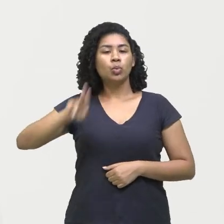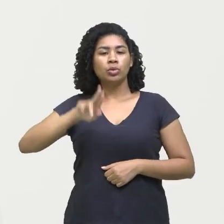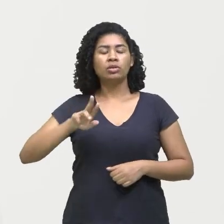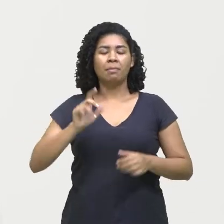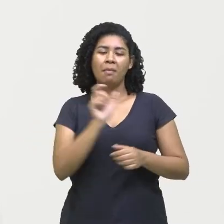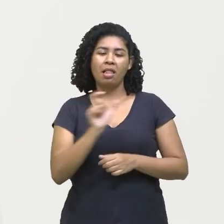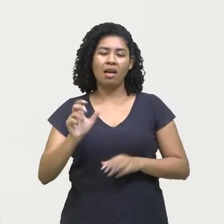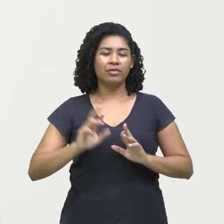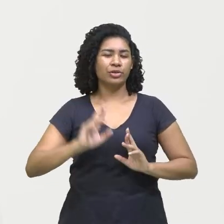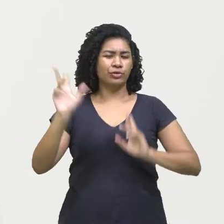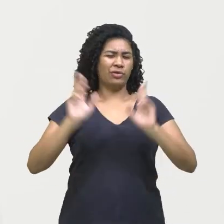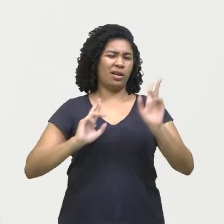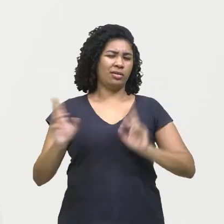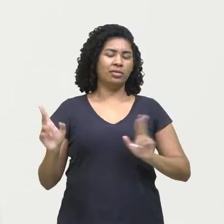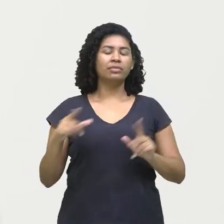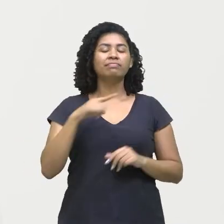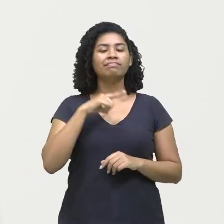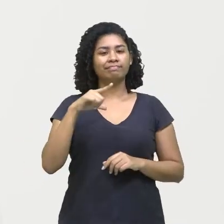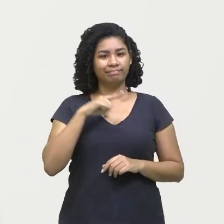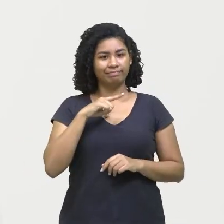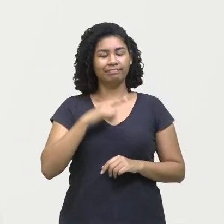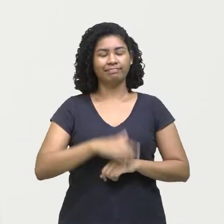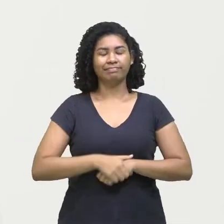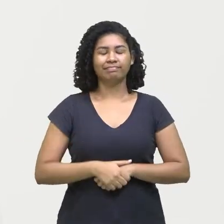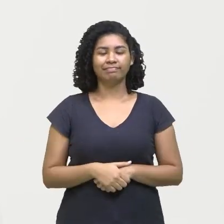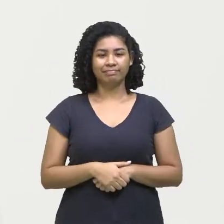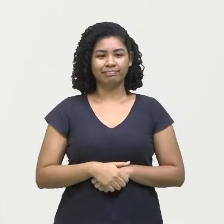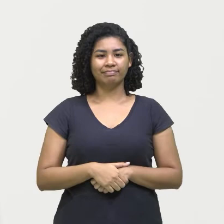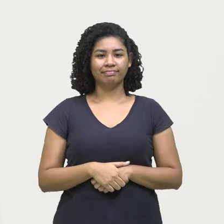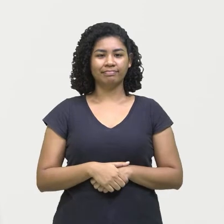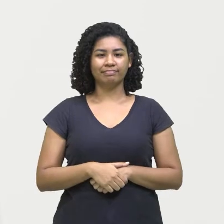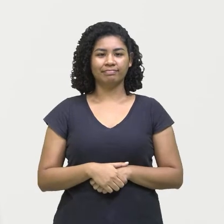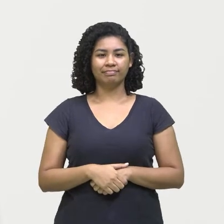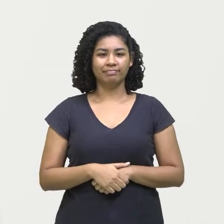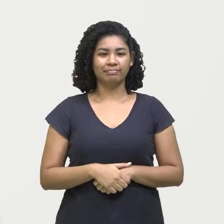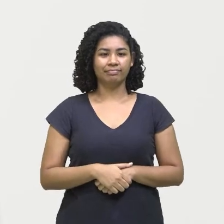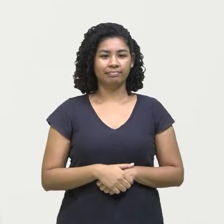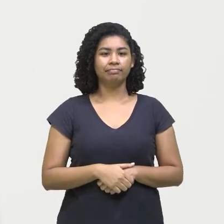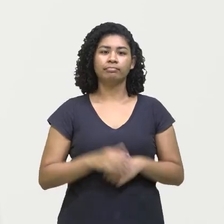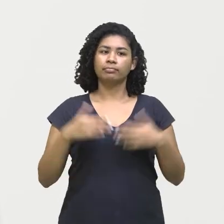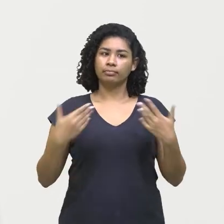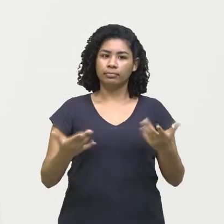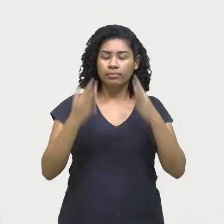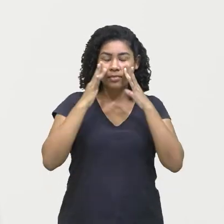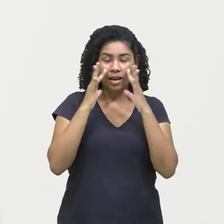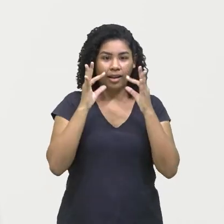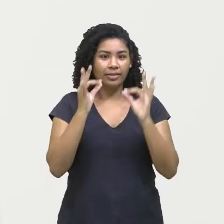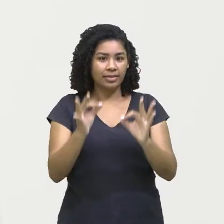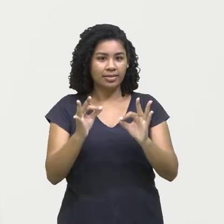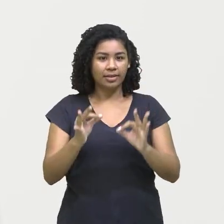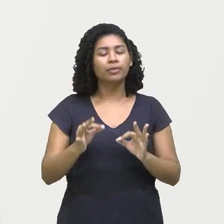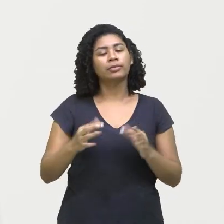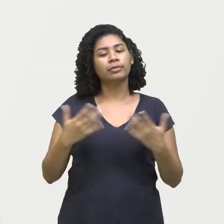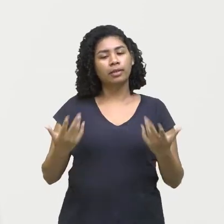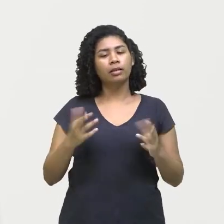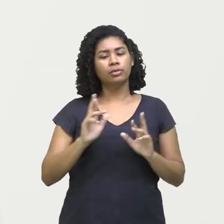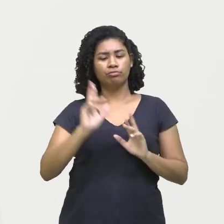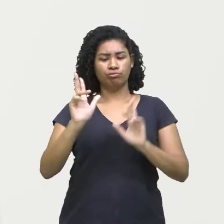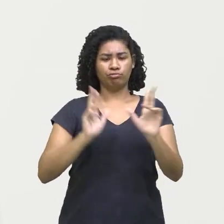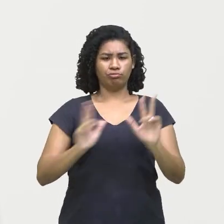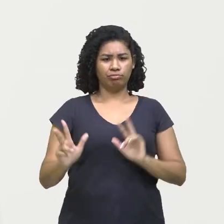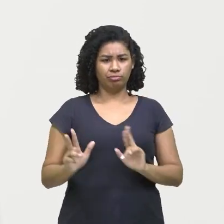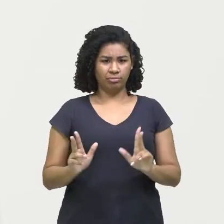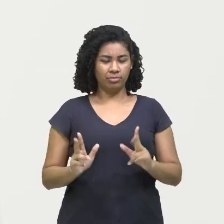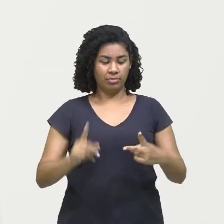diferentes, que tem uma pequena diferença entre eles, certo, people? Então, observem que essa diferença entre